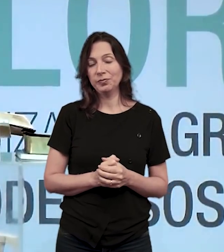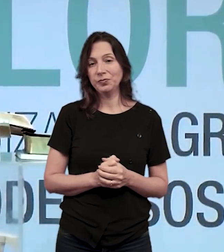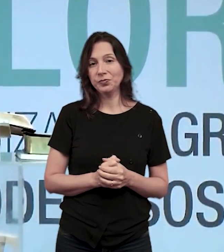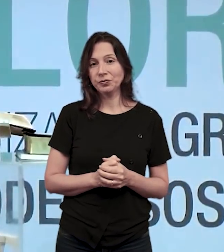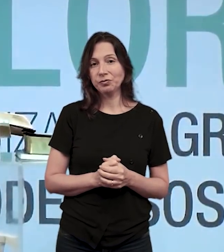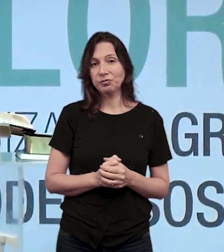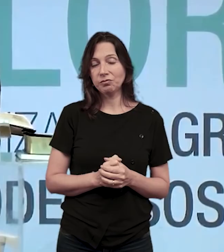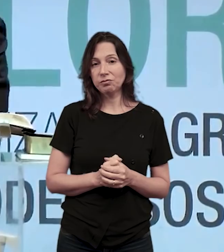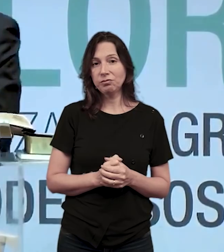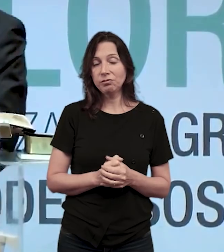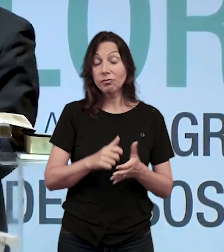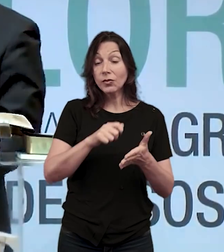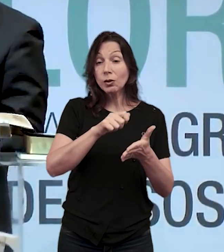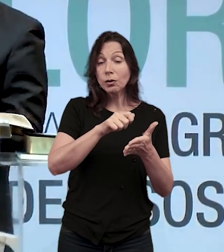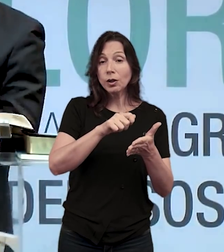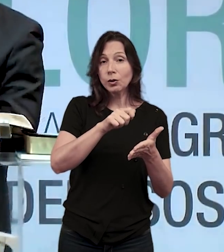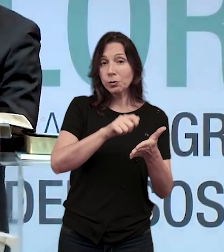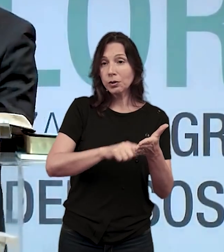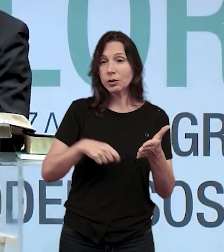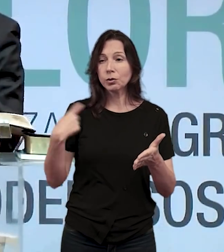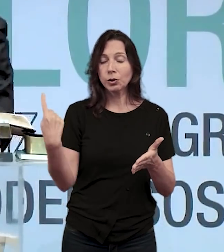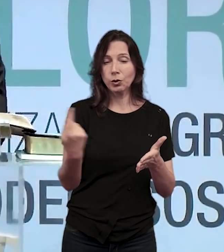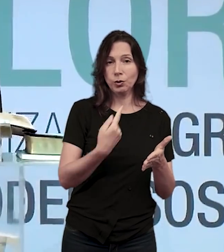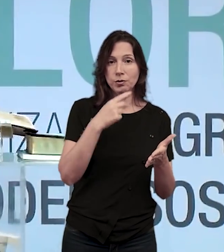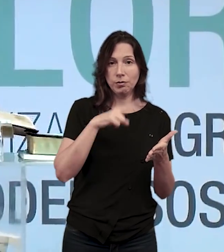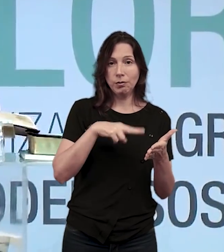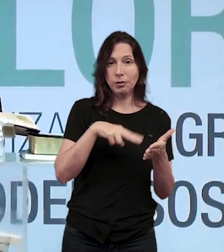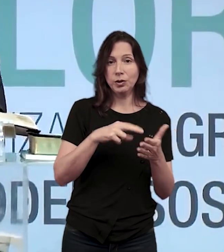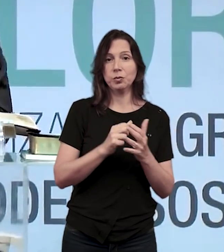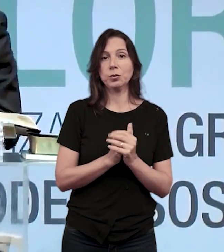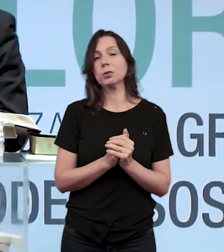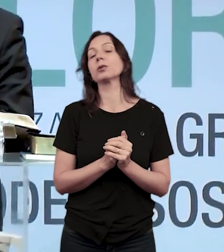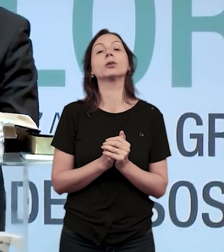No texto lido, ele vai fazer